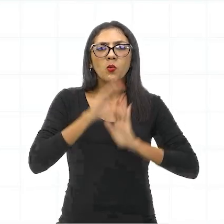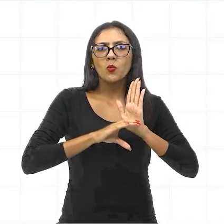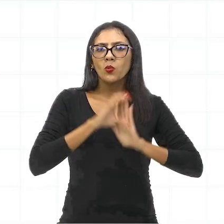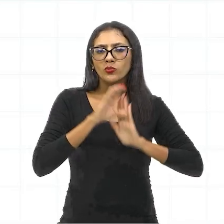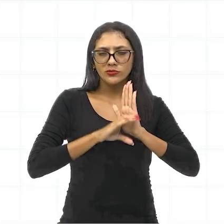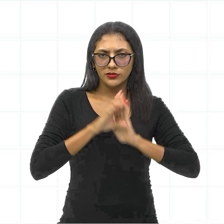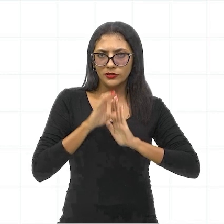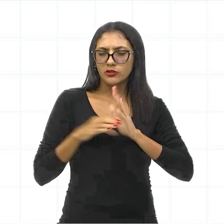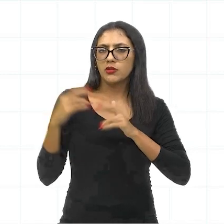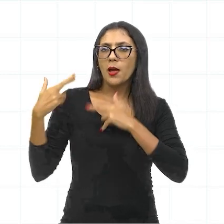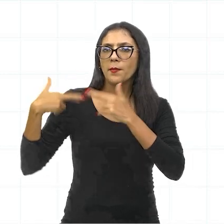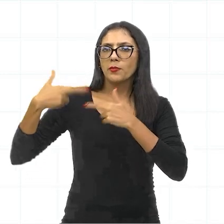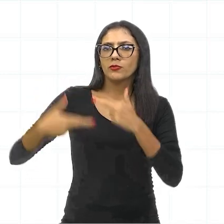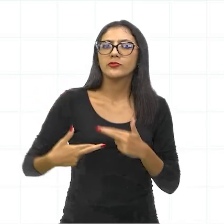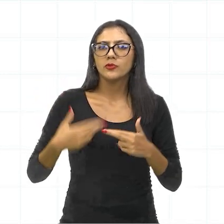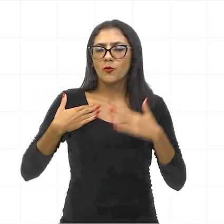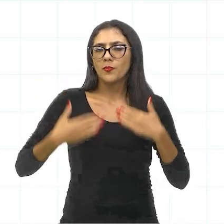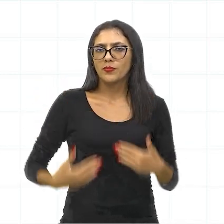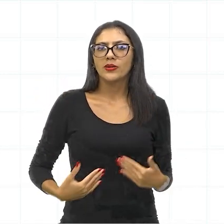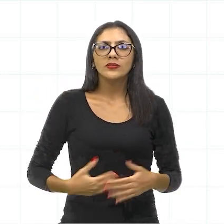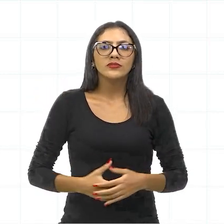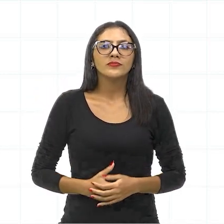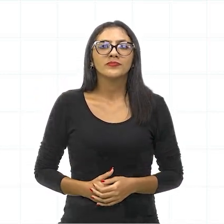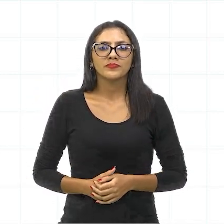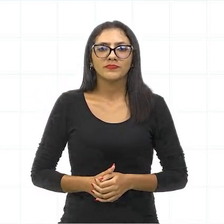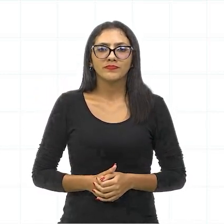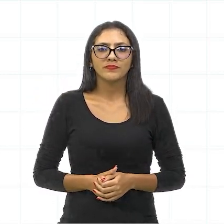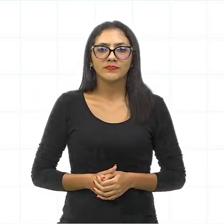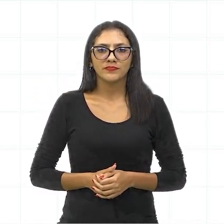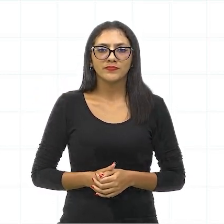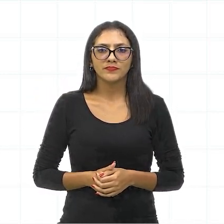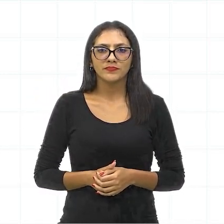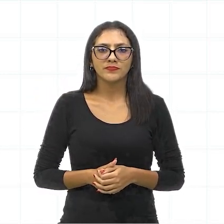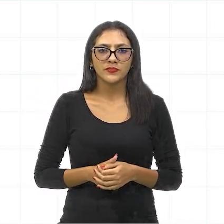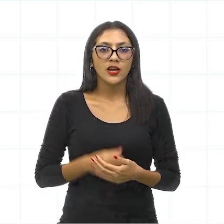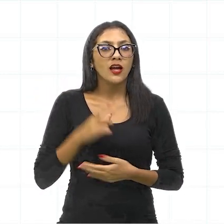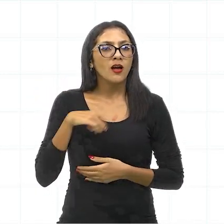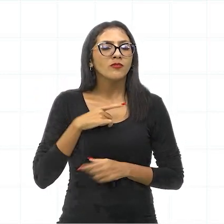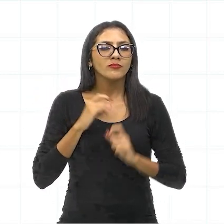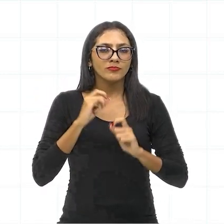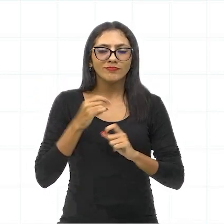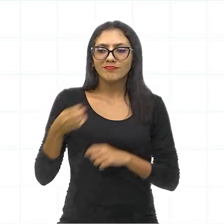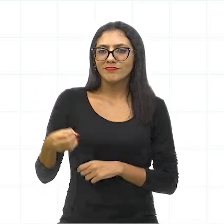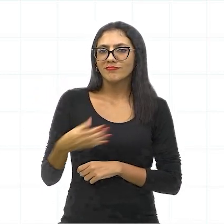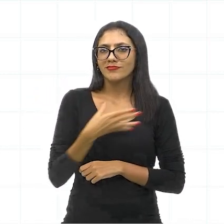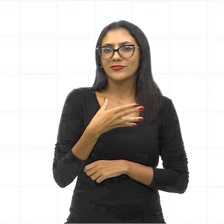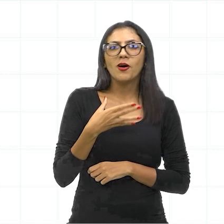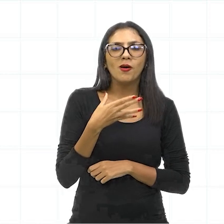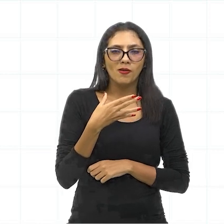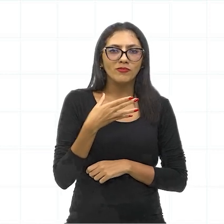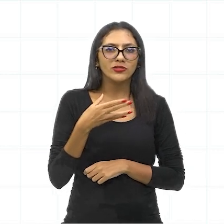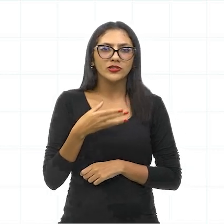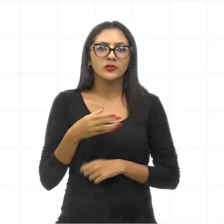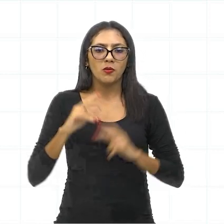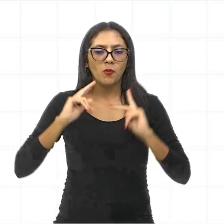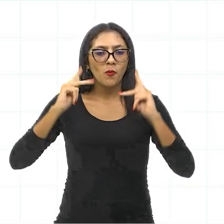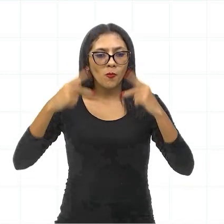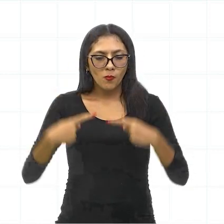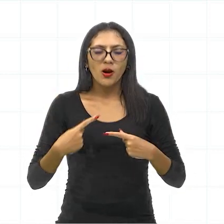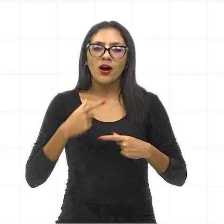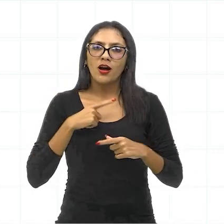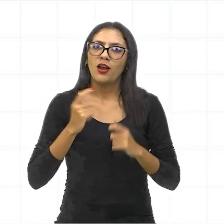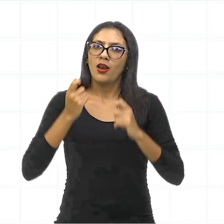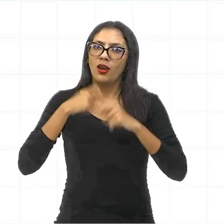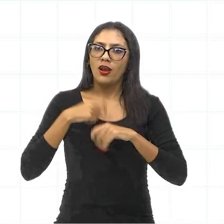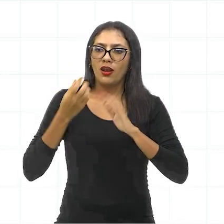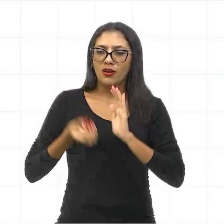a reprodução humana. Como nós falamos, né, um processo pelo qual novos indivíduos humanos são